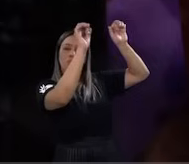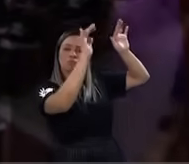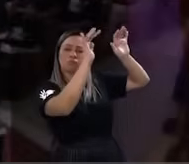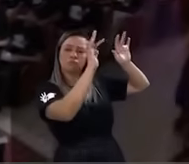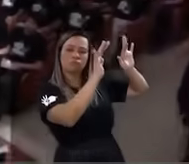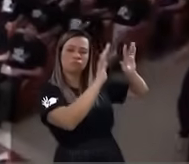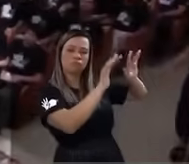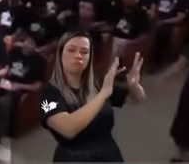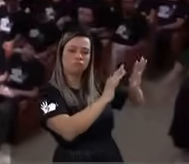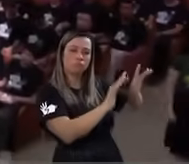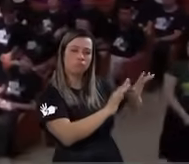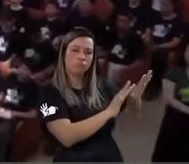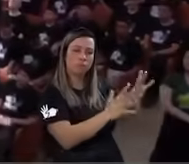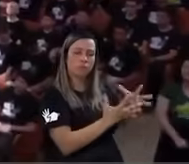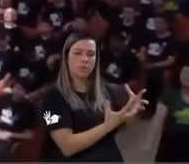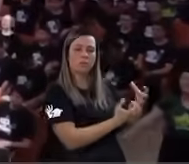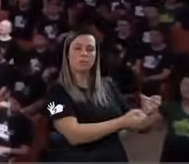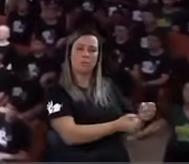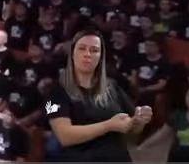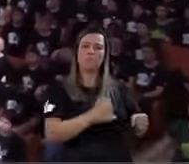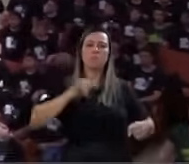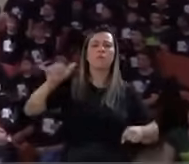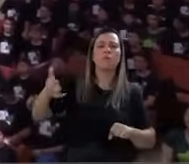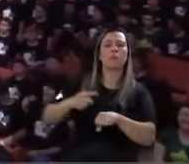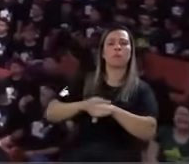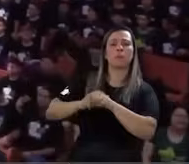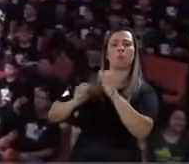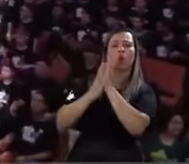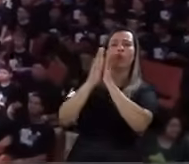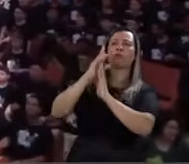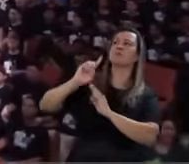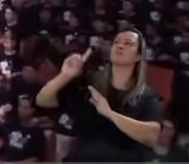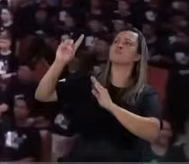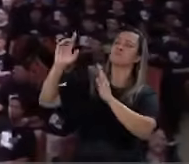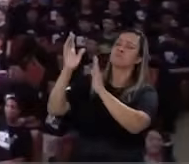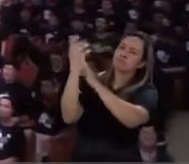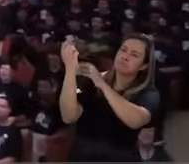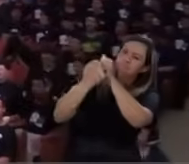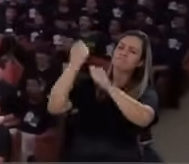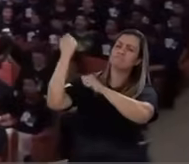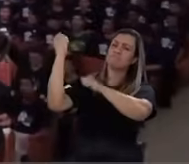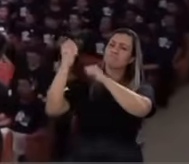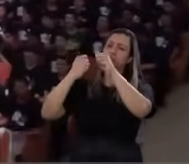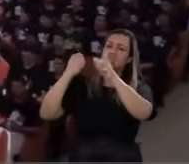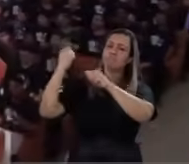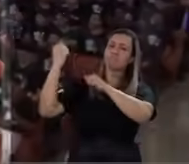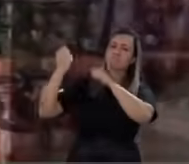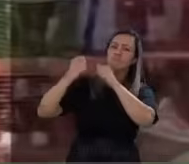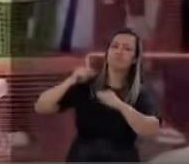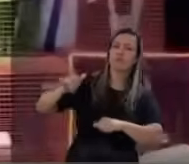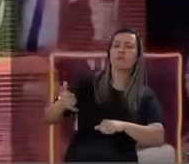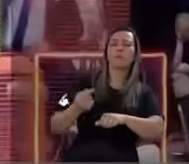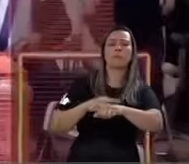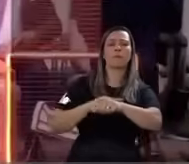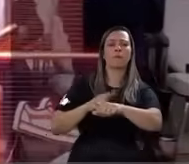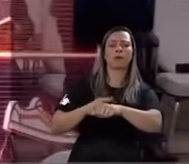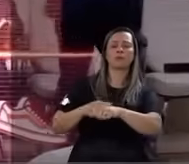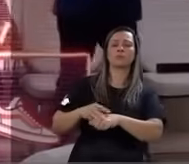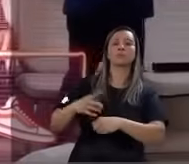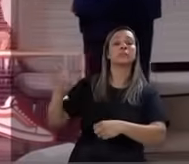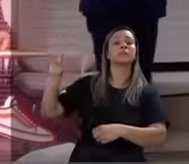Quem é do glória, abre a boca. Quem é do aleluia, abre a boca. Quem é das línguas estranhas, abre a boca